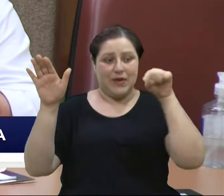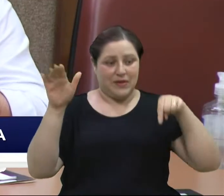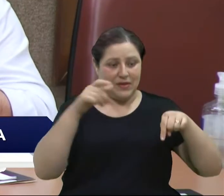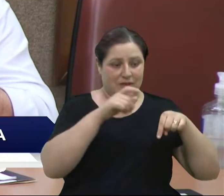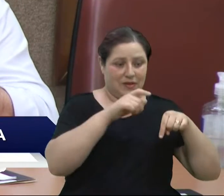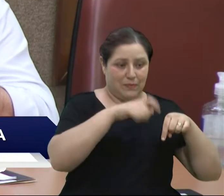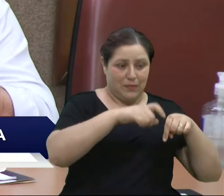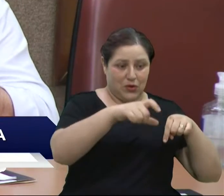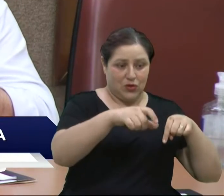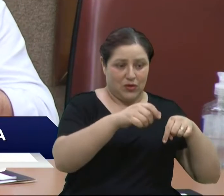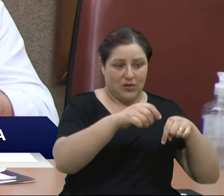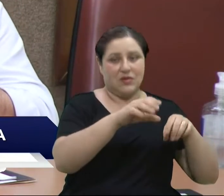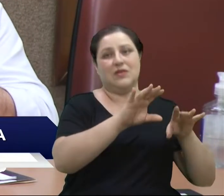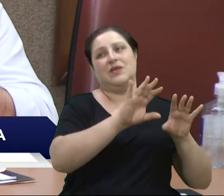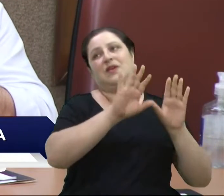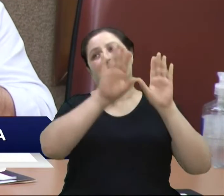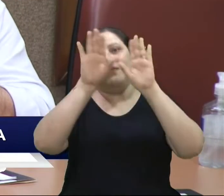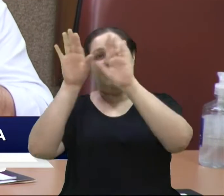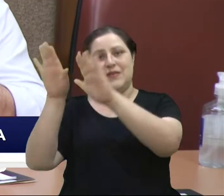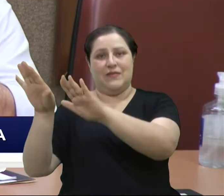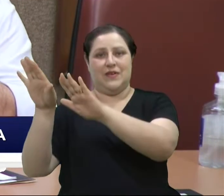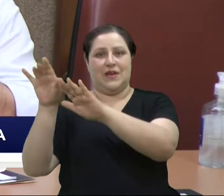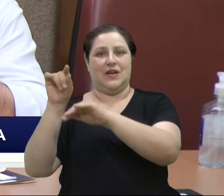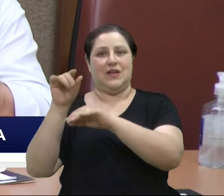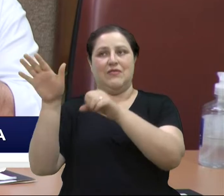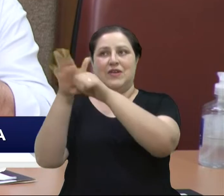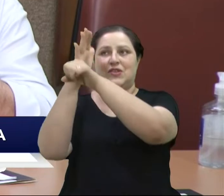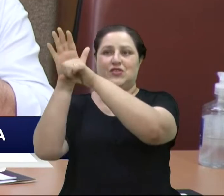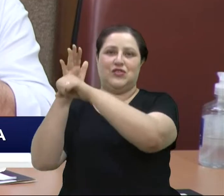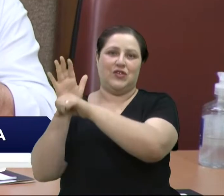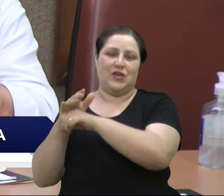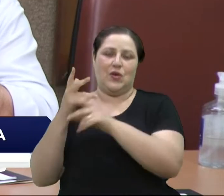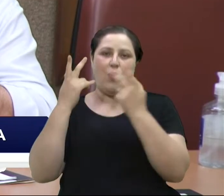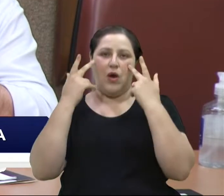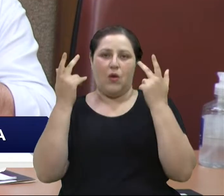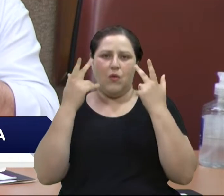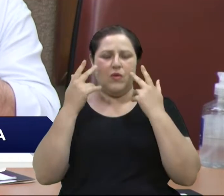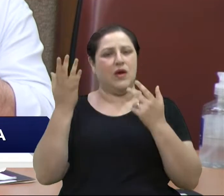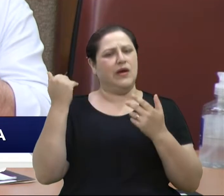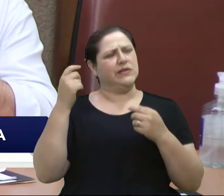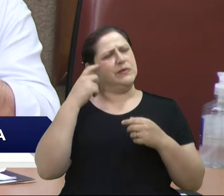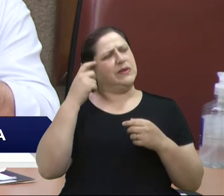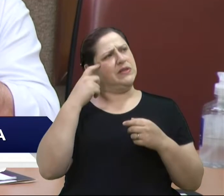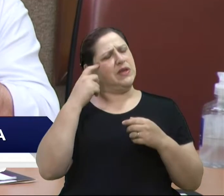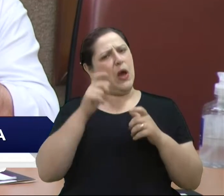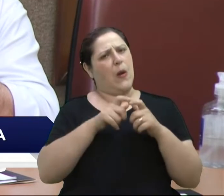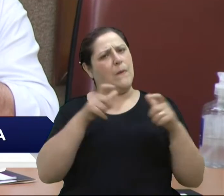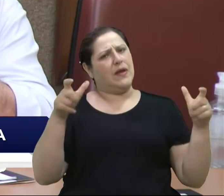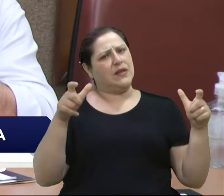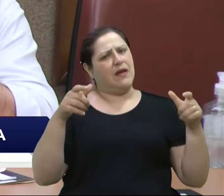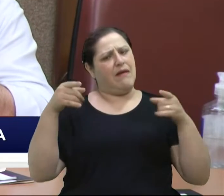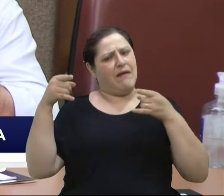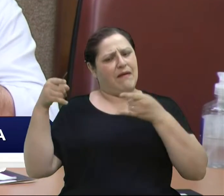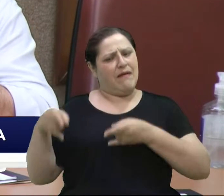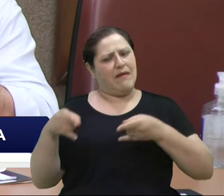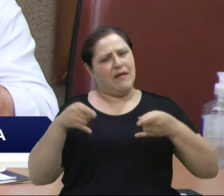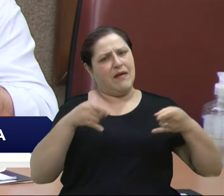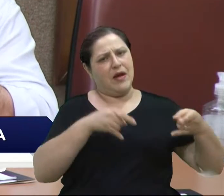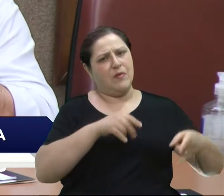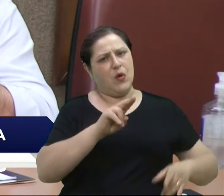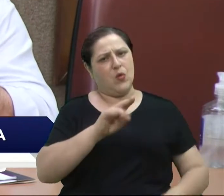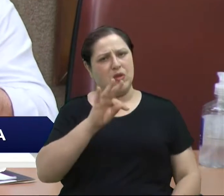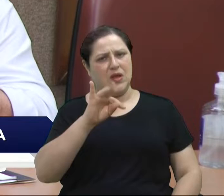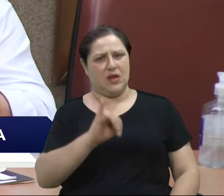2014, né, com um olhar diferente, um olhar de vamos aumentar leitos de UTI. Hoje eu vejo que nós vamos aumentar